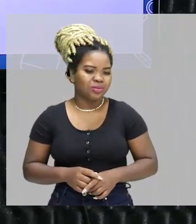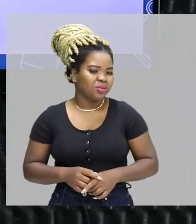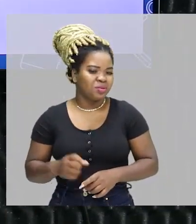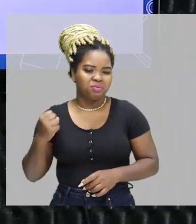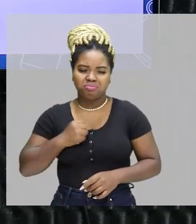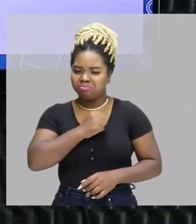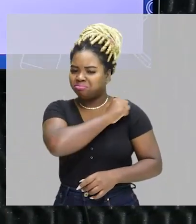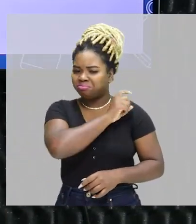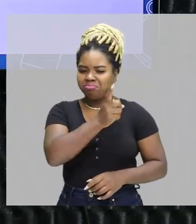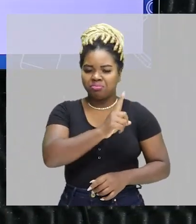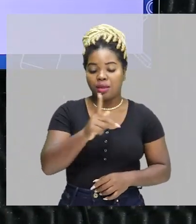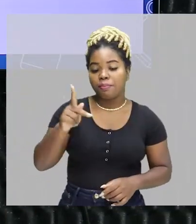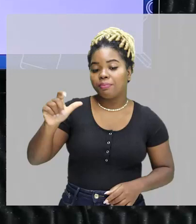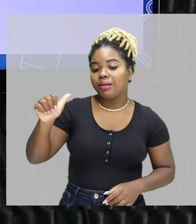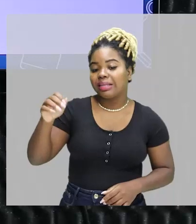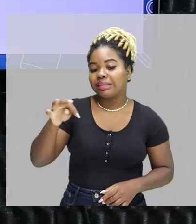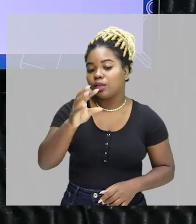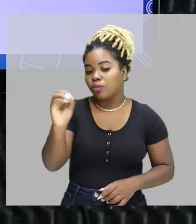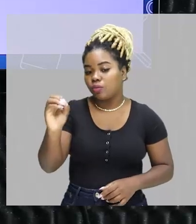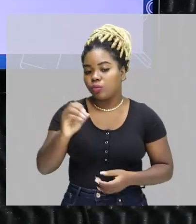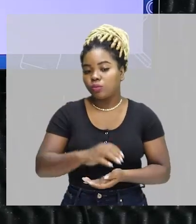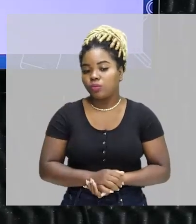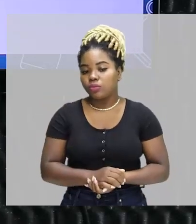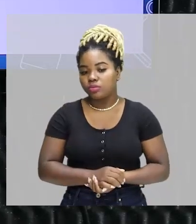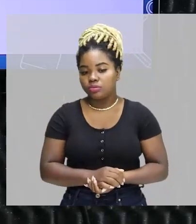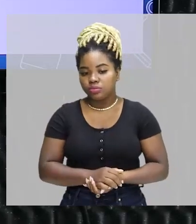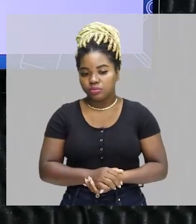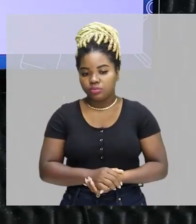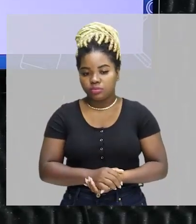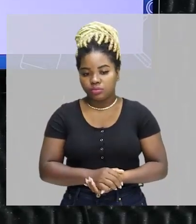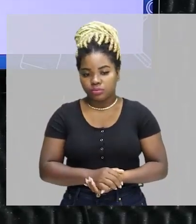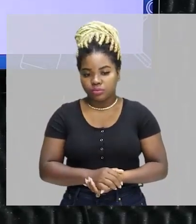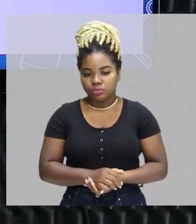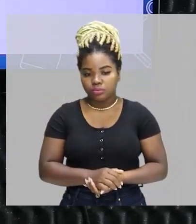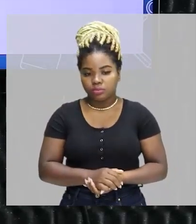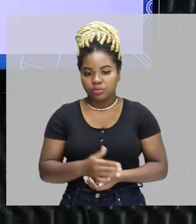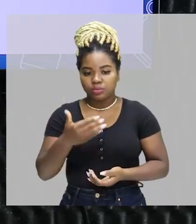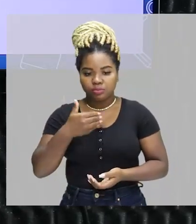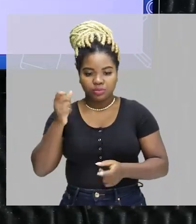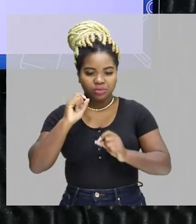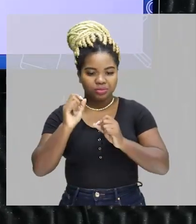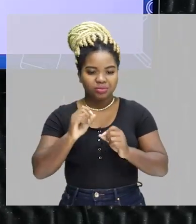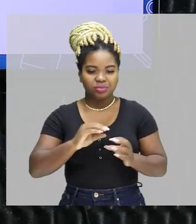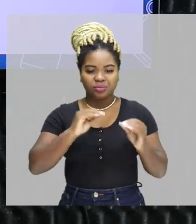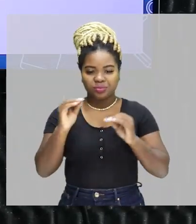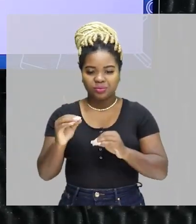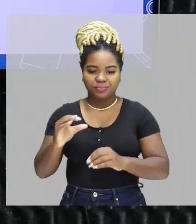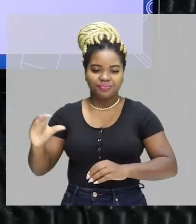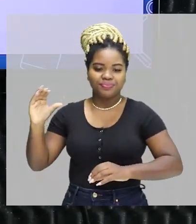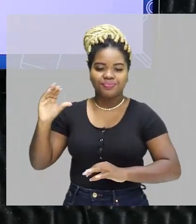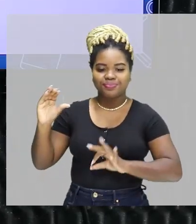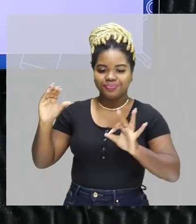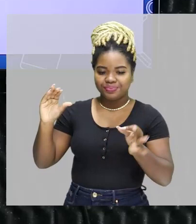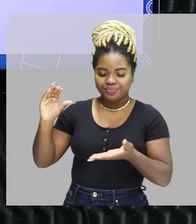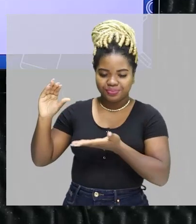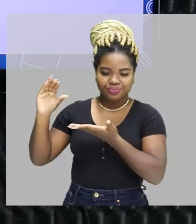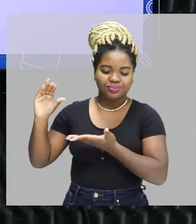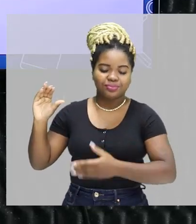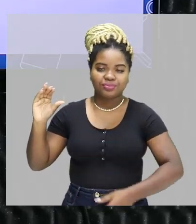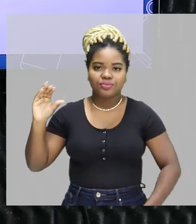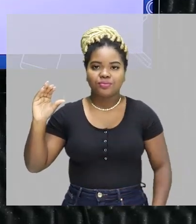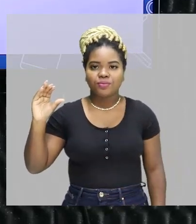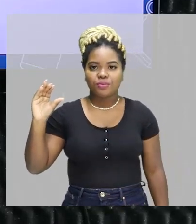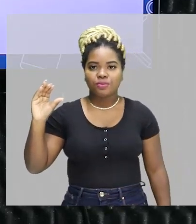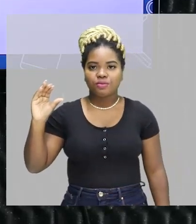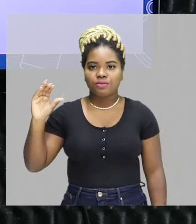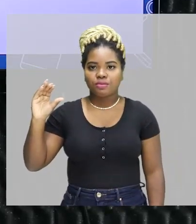é platônico. Portanto, é muito mais aprazível que você assinale a letra C, que vai falar do